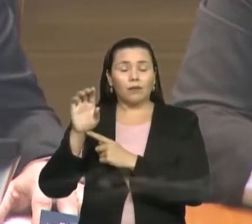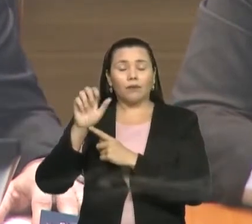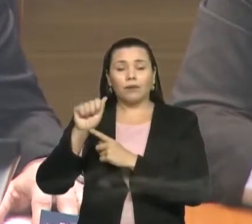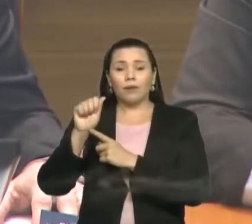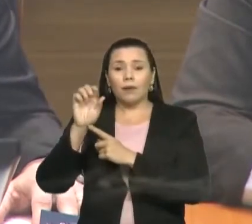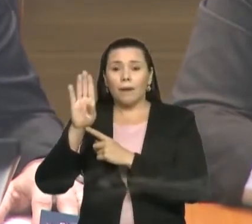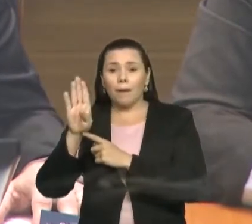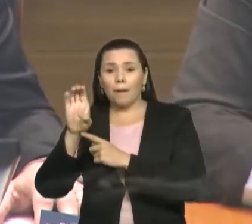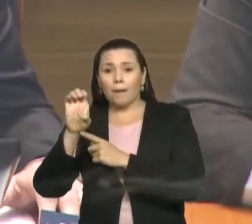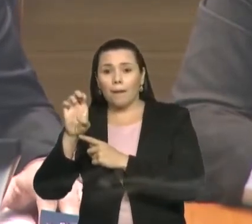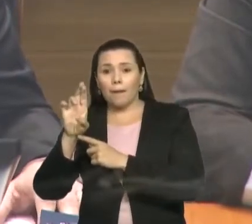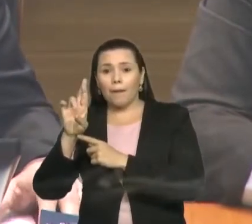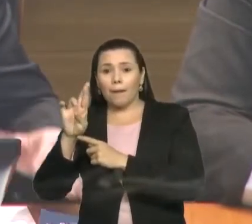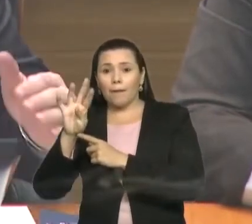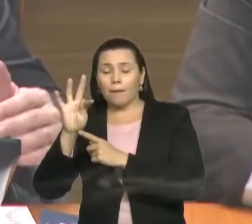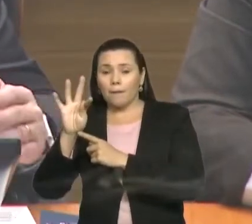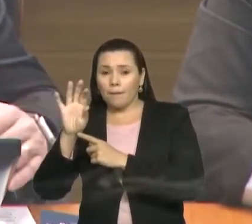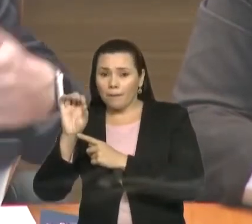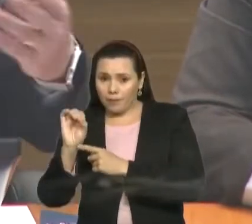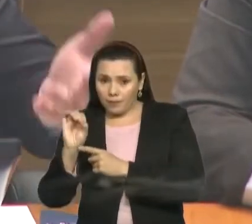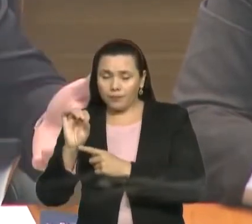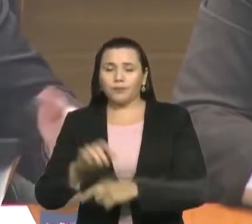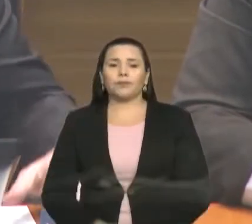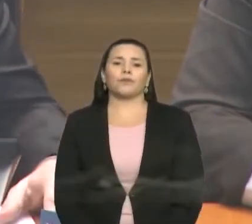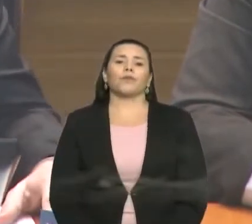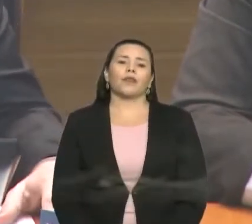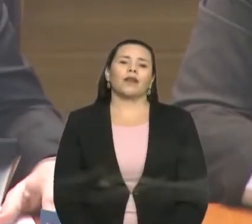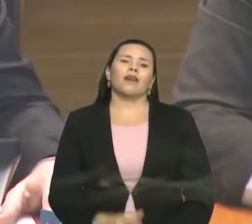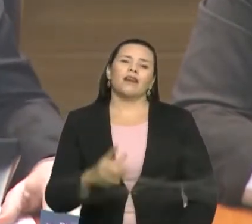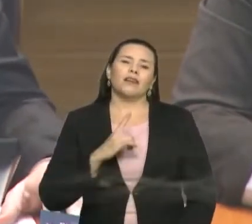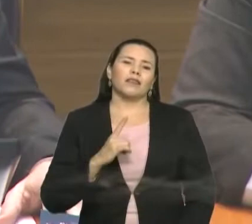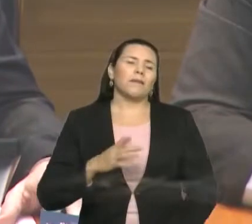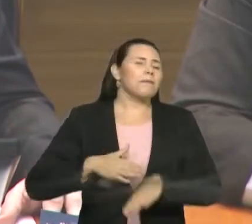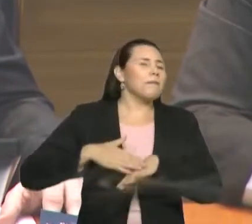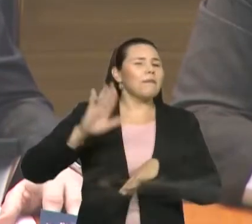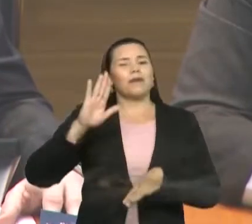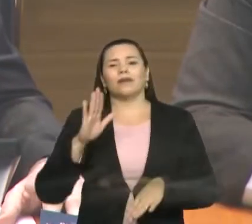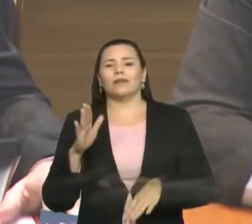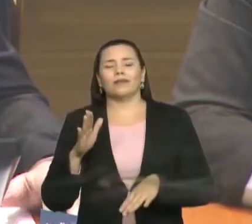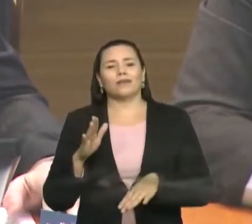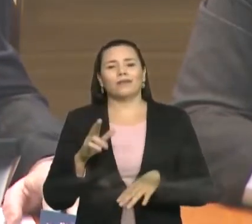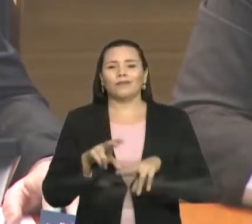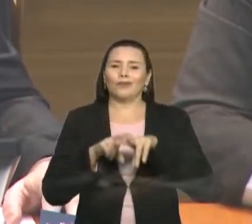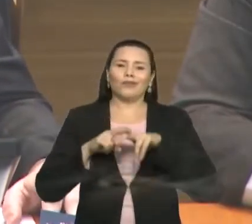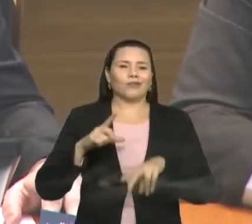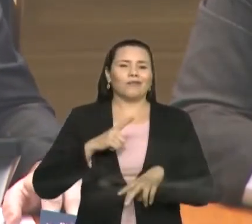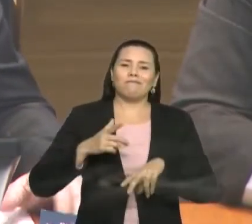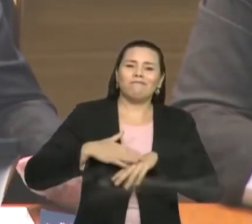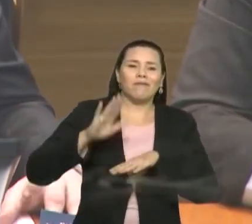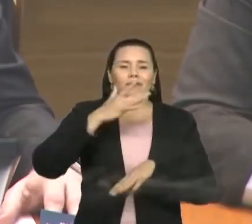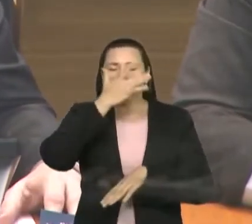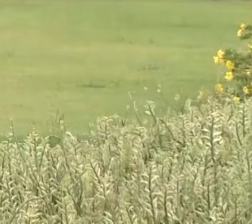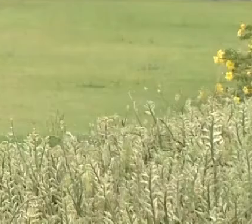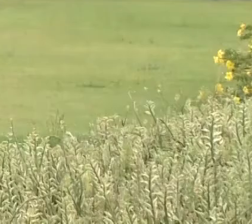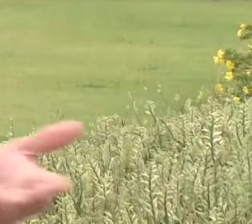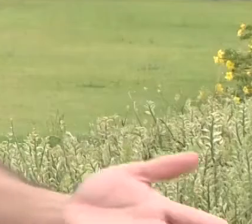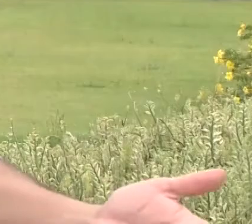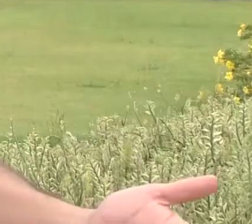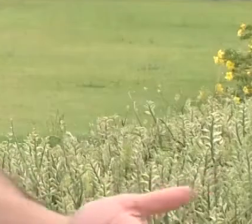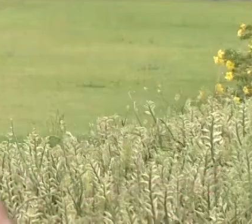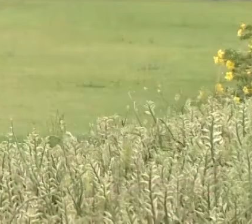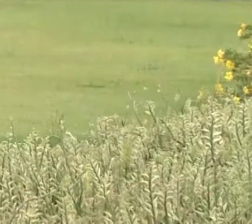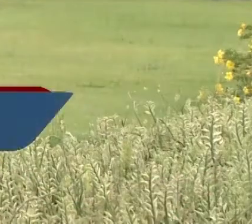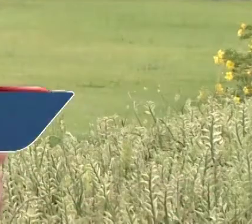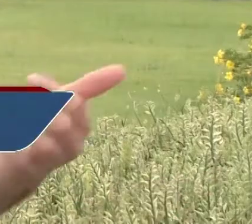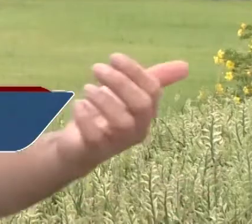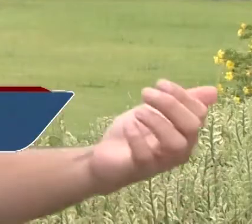por milhares e milhares de maranhenses, além dos que já assistiam pelos instrumentos que já estavam disponibilizados. A